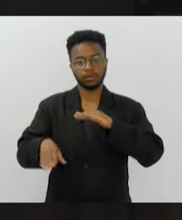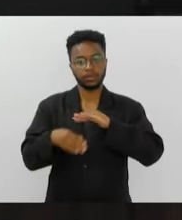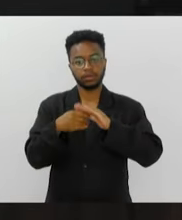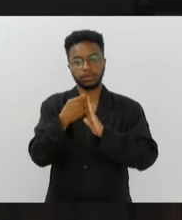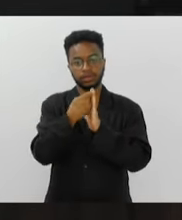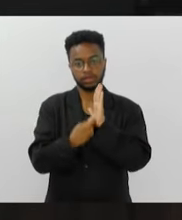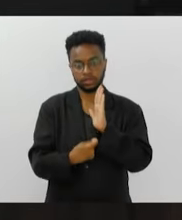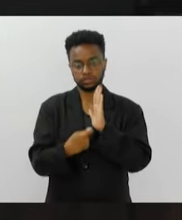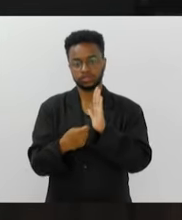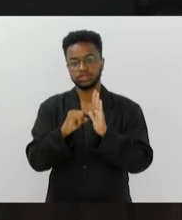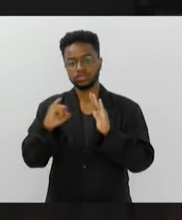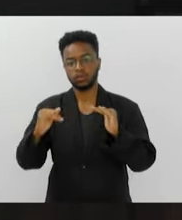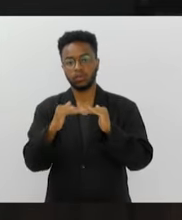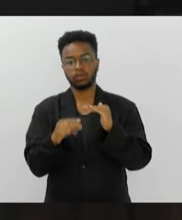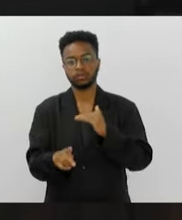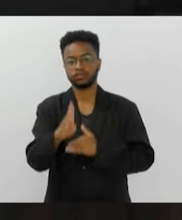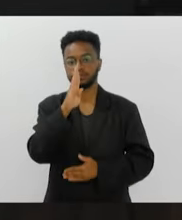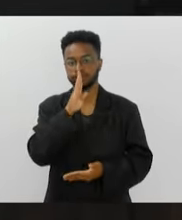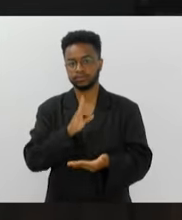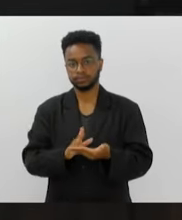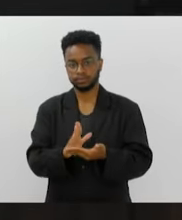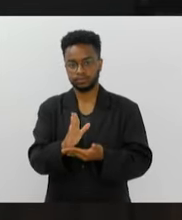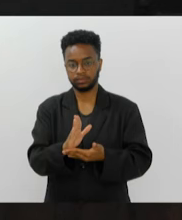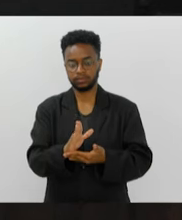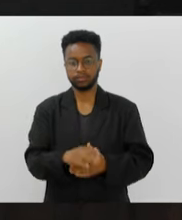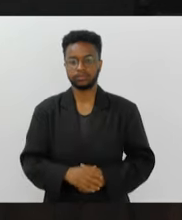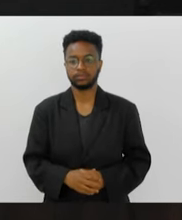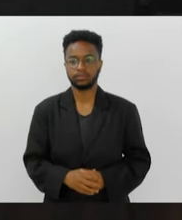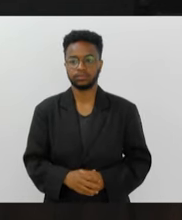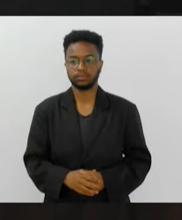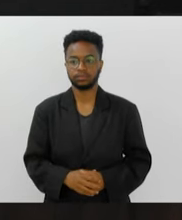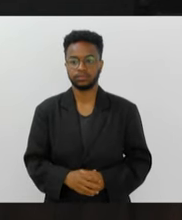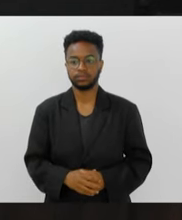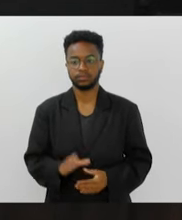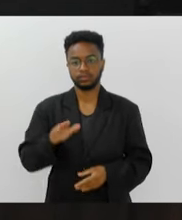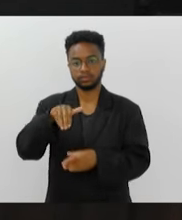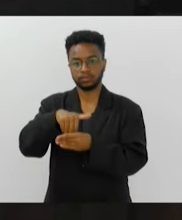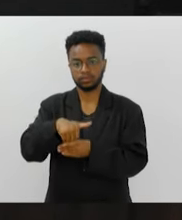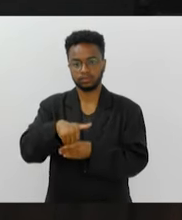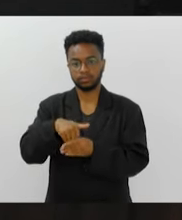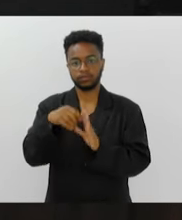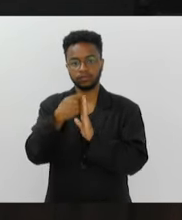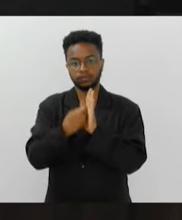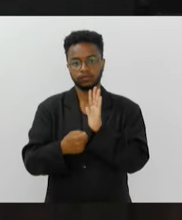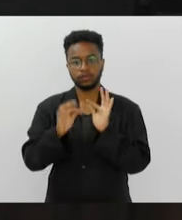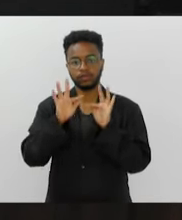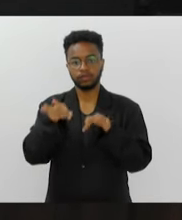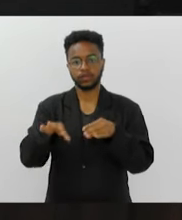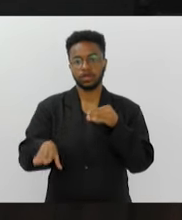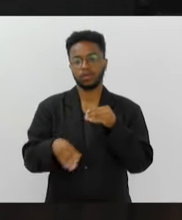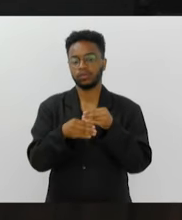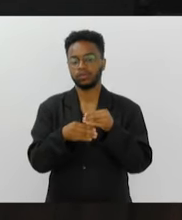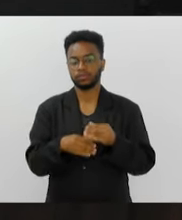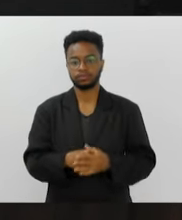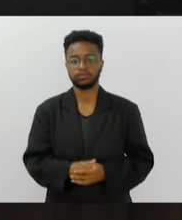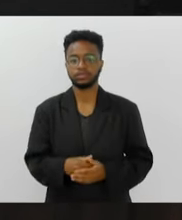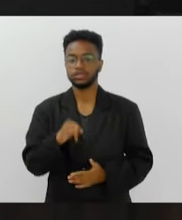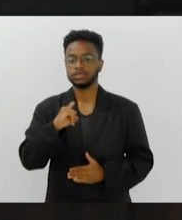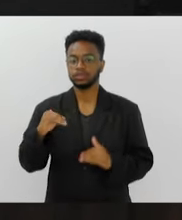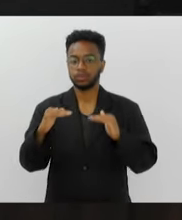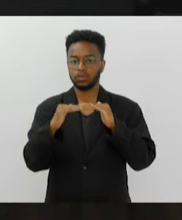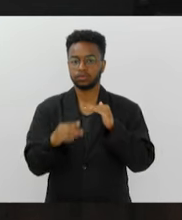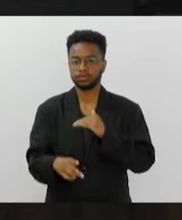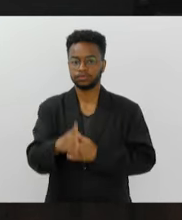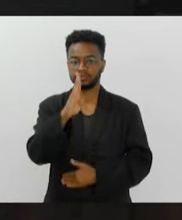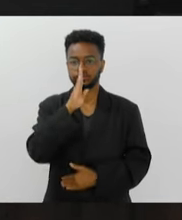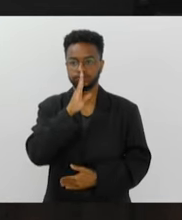redação senhores que aprova permaneçam Como estão aprovado em votação redação do vencido assim emendada os senhores que aprovam